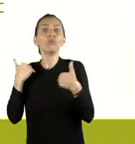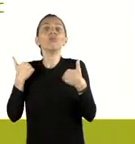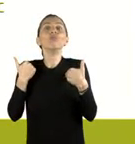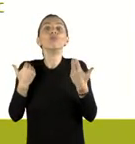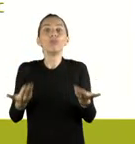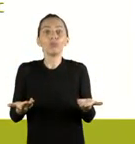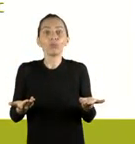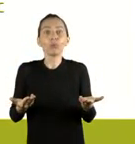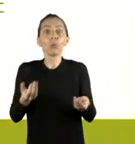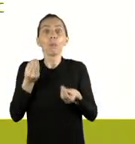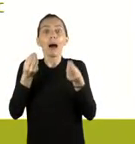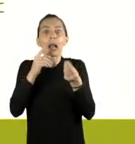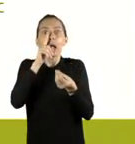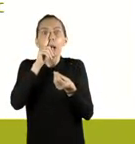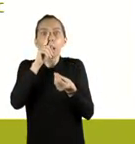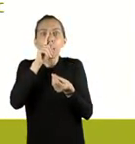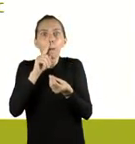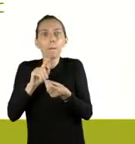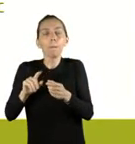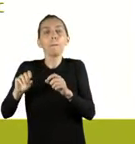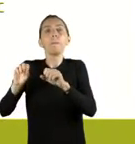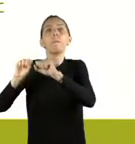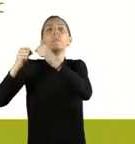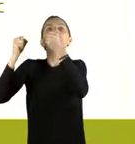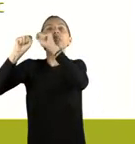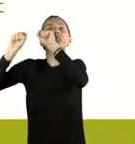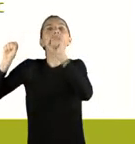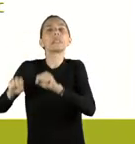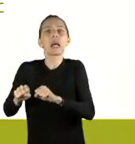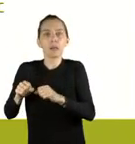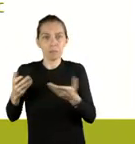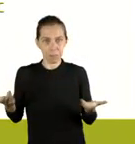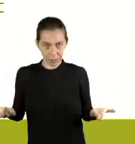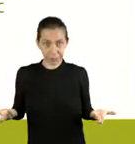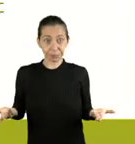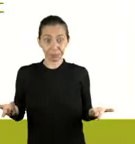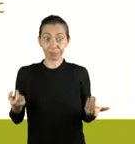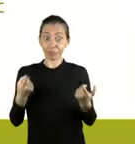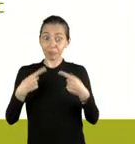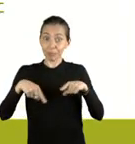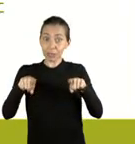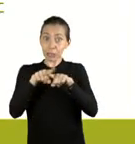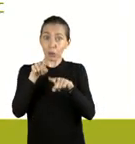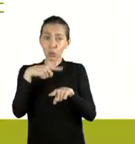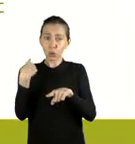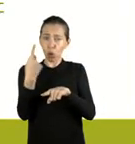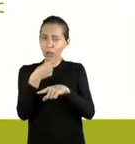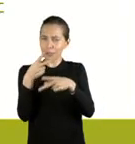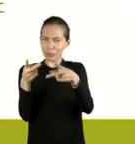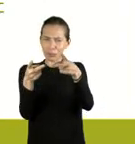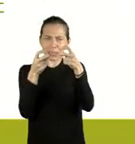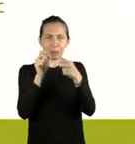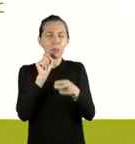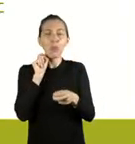risco sistêmico. Né? Então, perante a isso, né, a gente tem visto algo